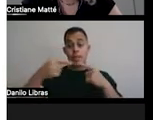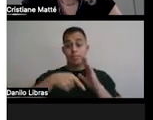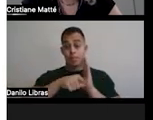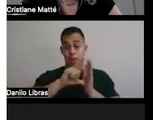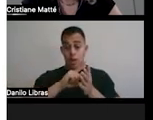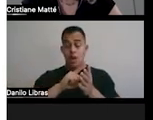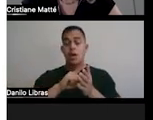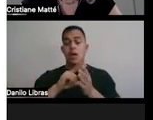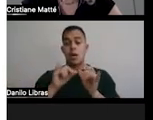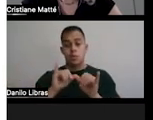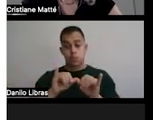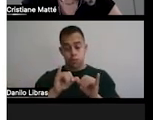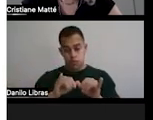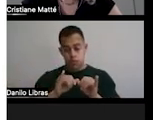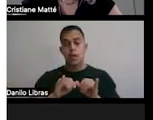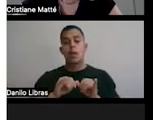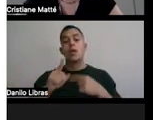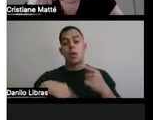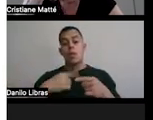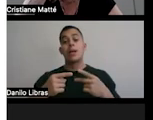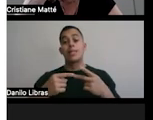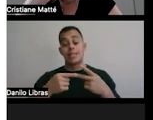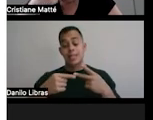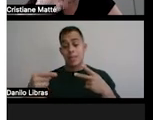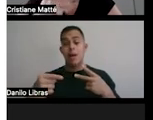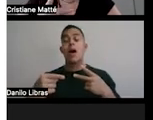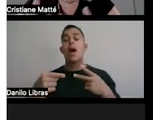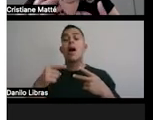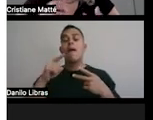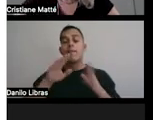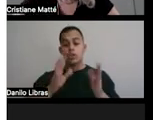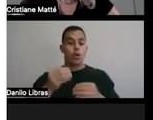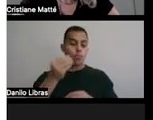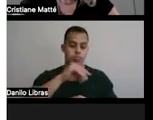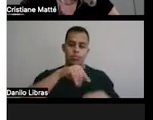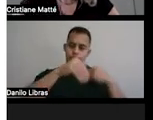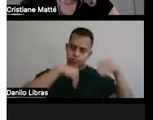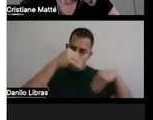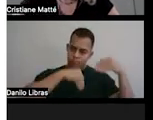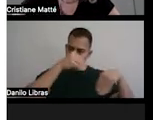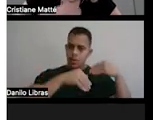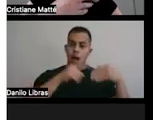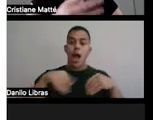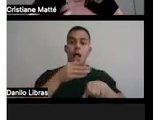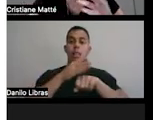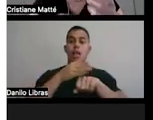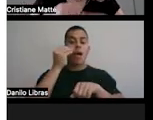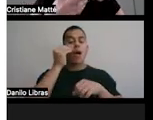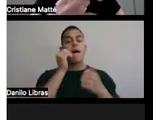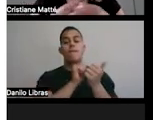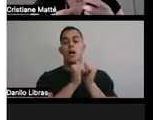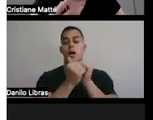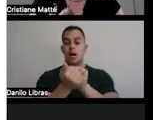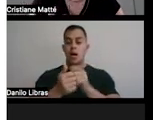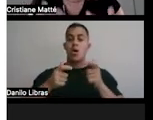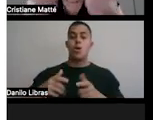período gestacional, e essa semana antes do acasalamento, que a gente já coloca ela para nadar, é porque a gente tem um período de adaptação, para ela se adaptar com aquele